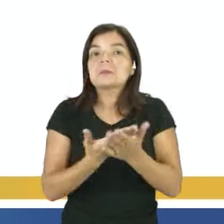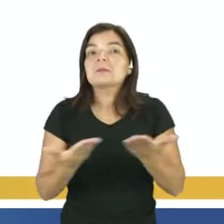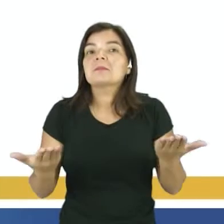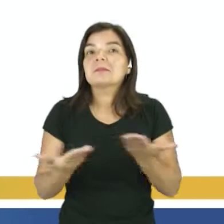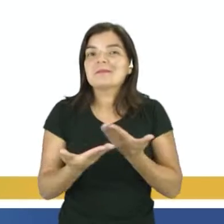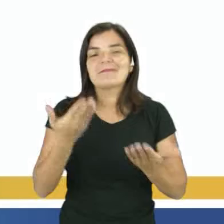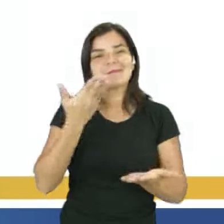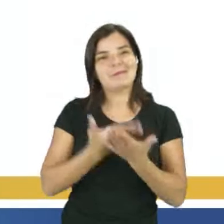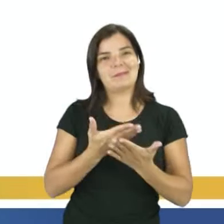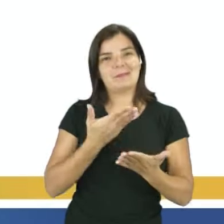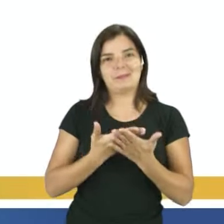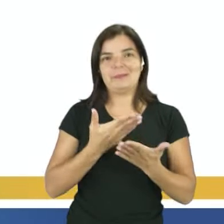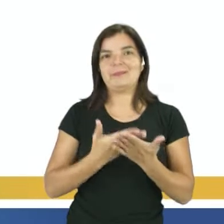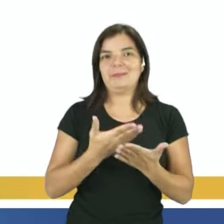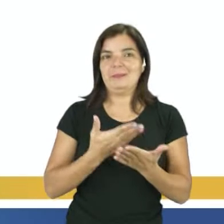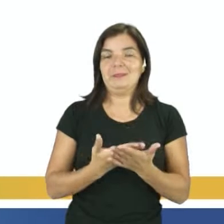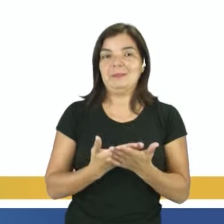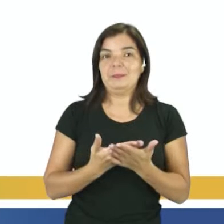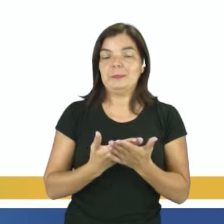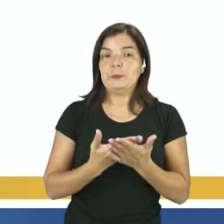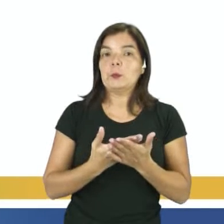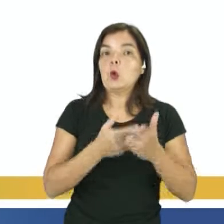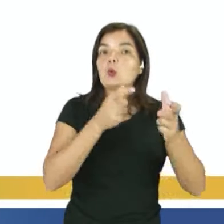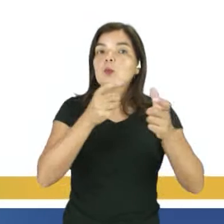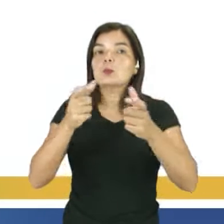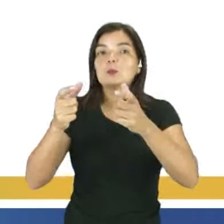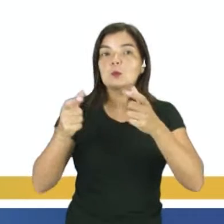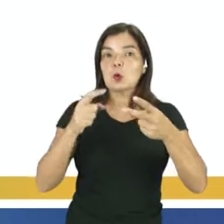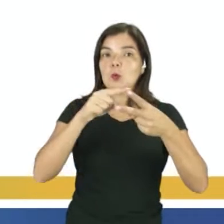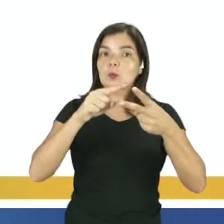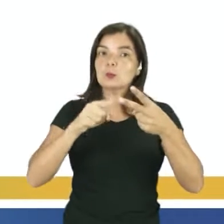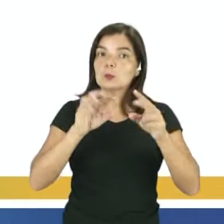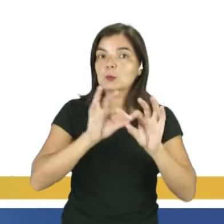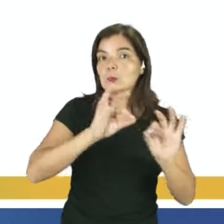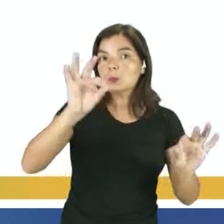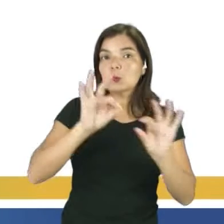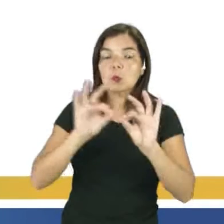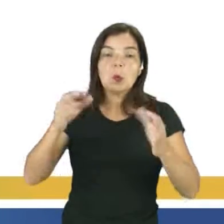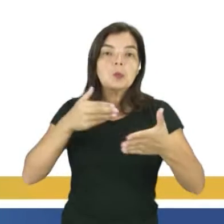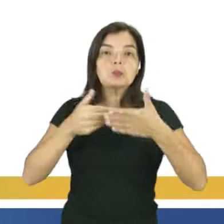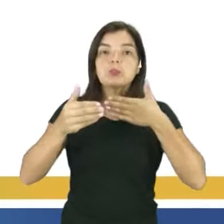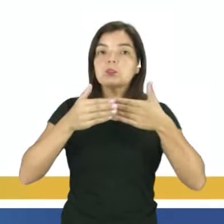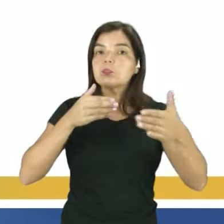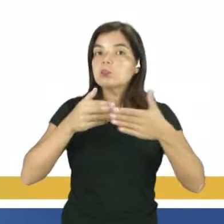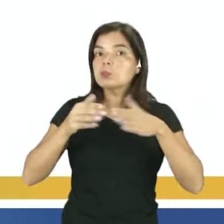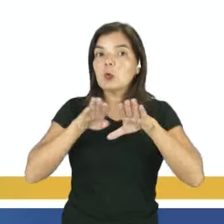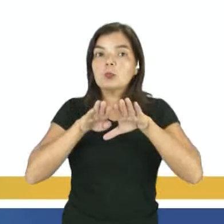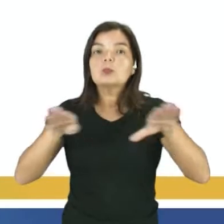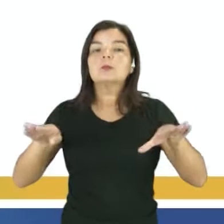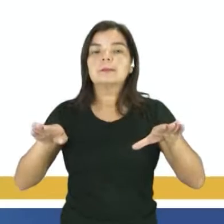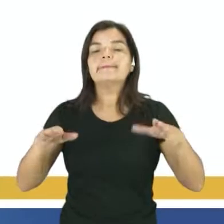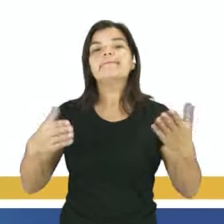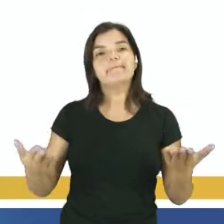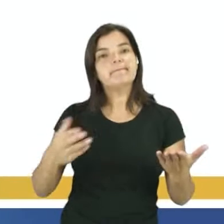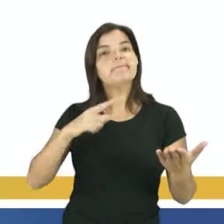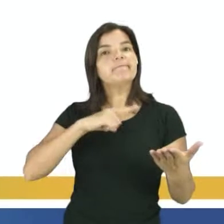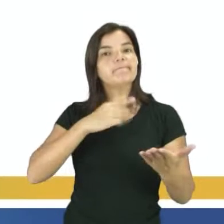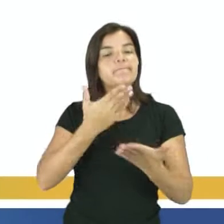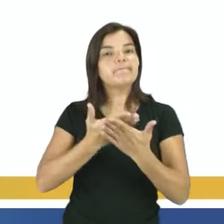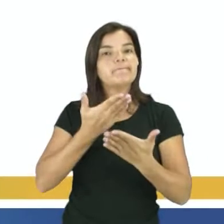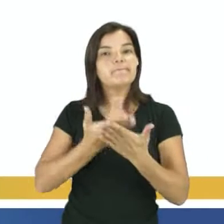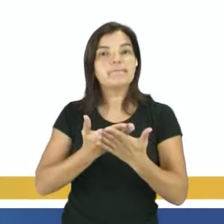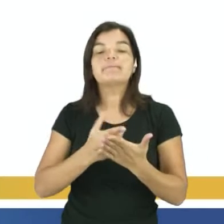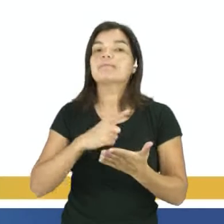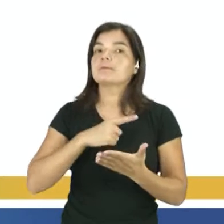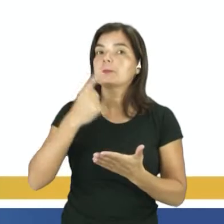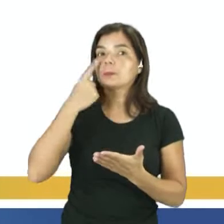É eu estudar as posições entre duas retas quaisquer de um plano. Então aqui a nossa aula,